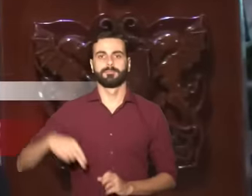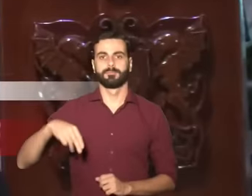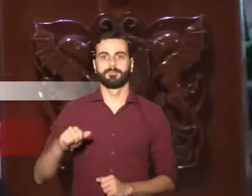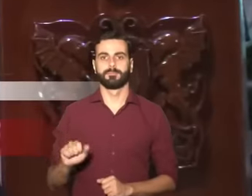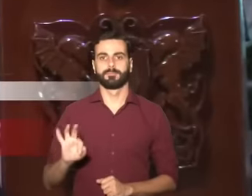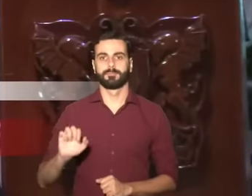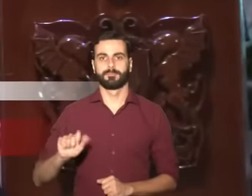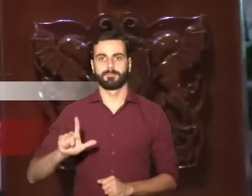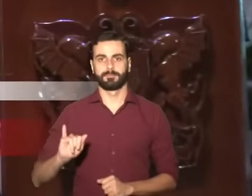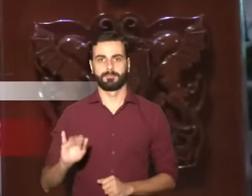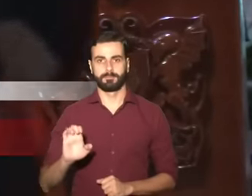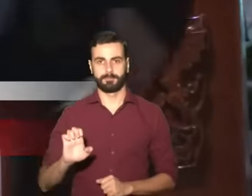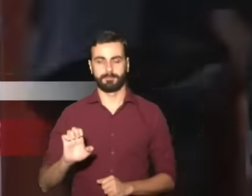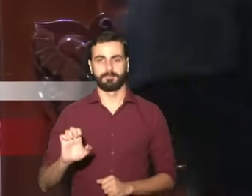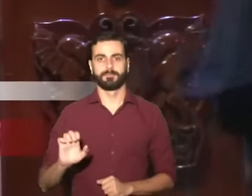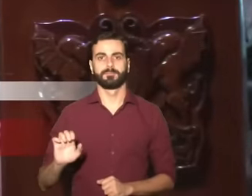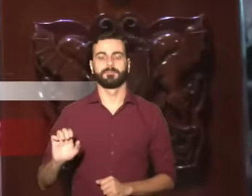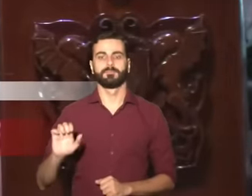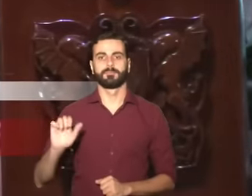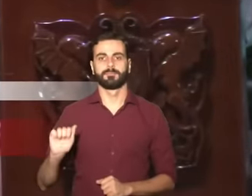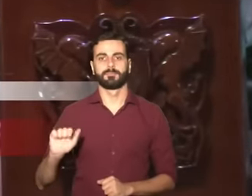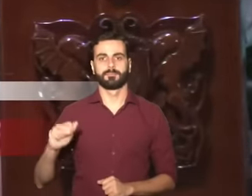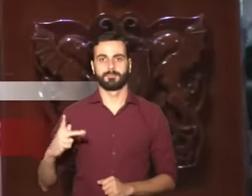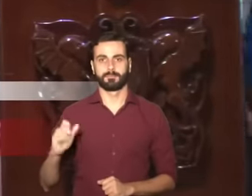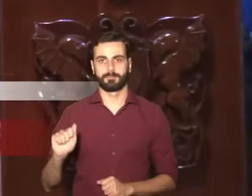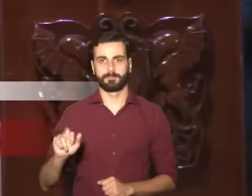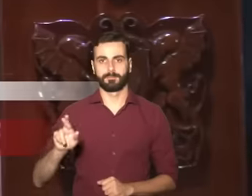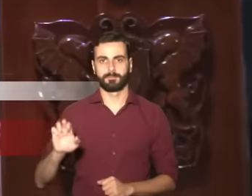Nathalie Aparecida Esperidião.